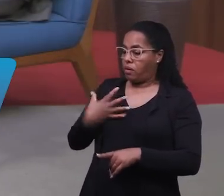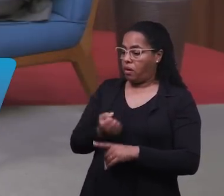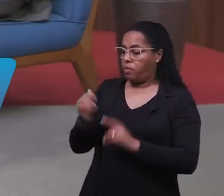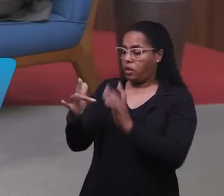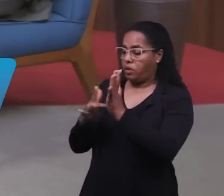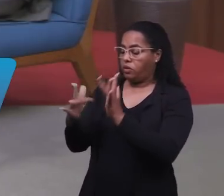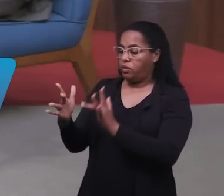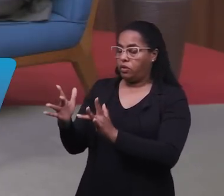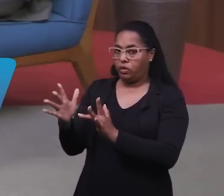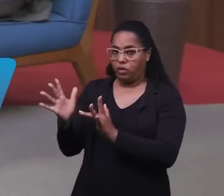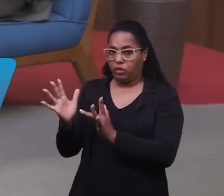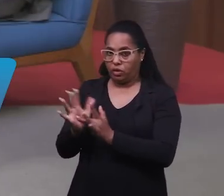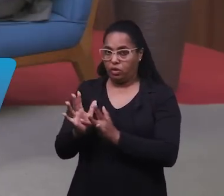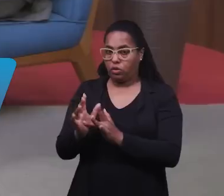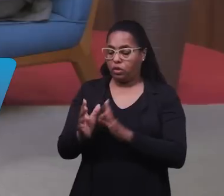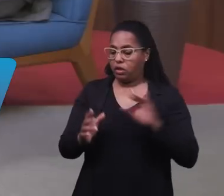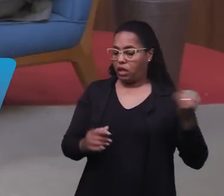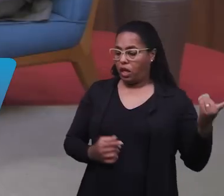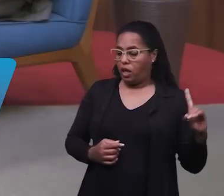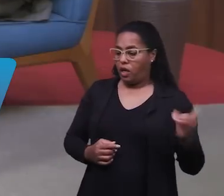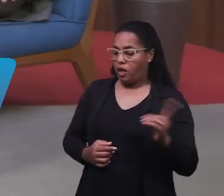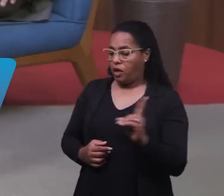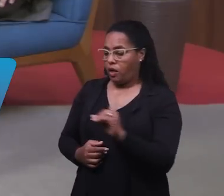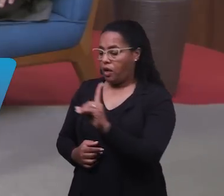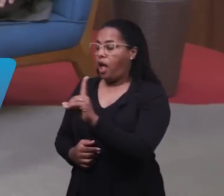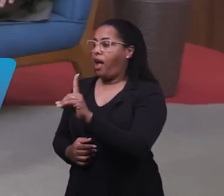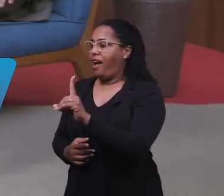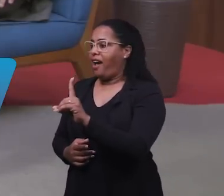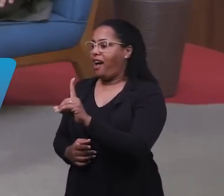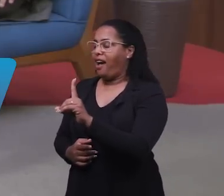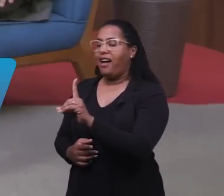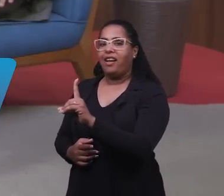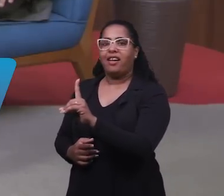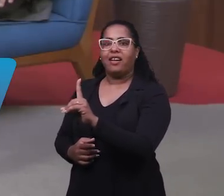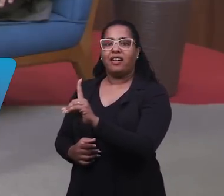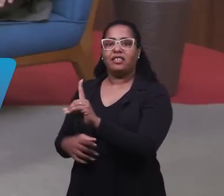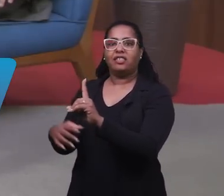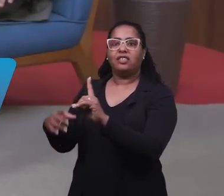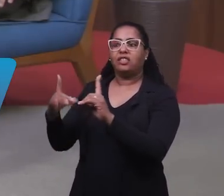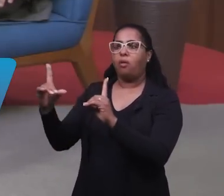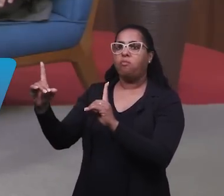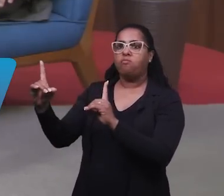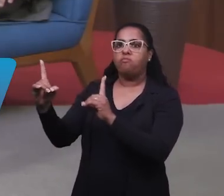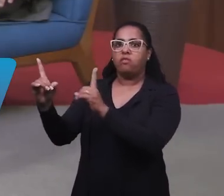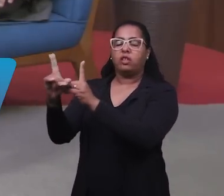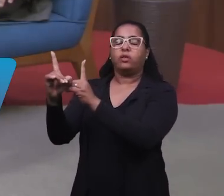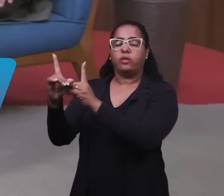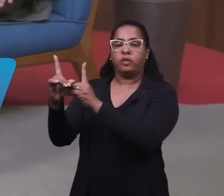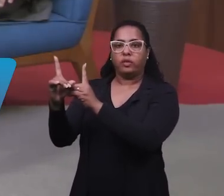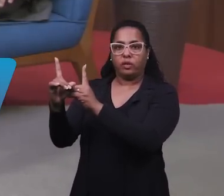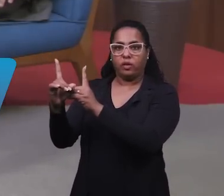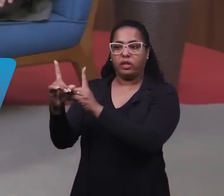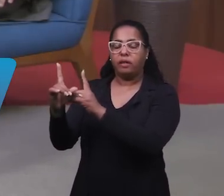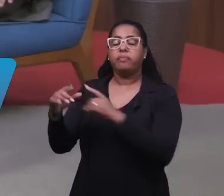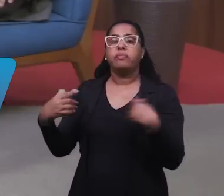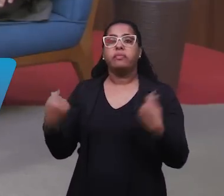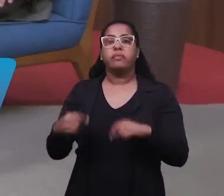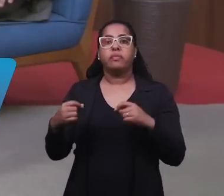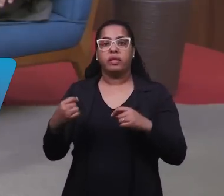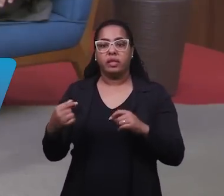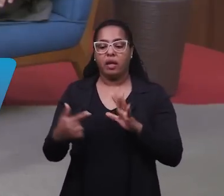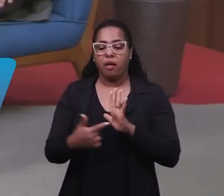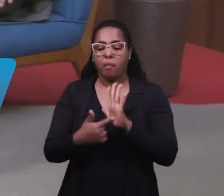porque a experiência, né, esse reencontro do homem com o Senhor, ele